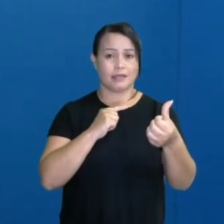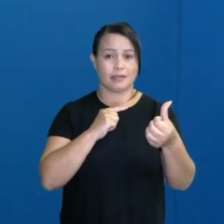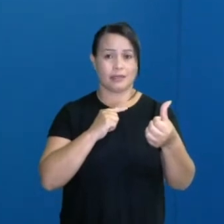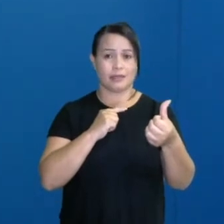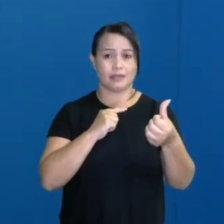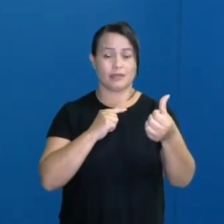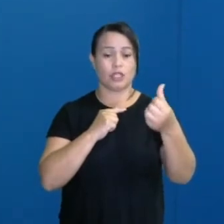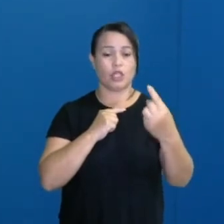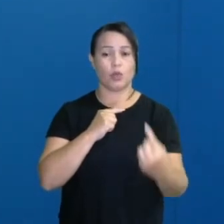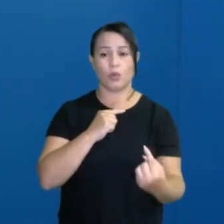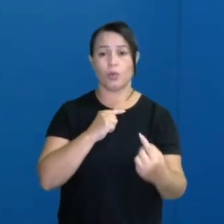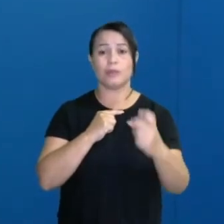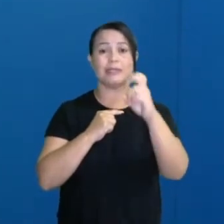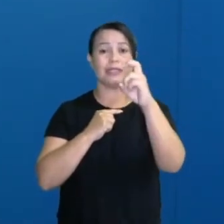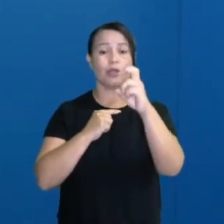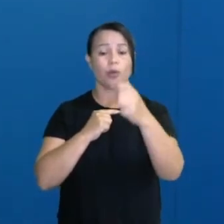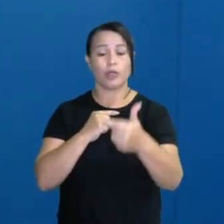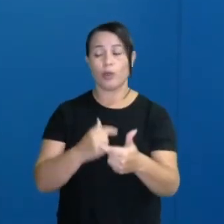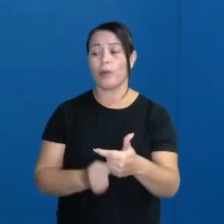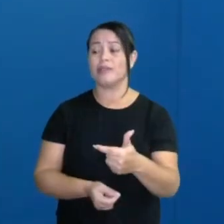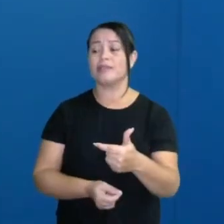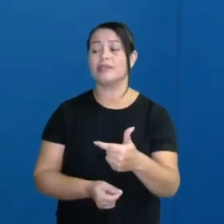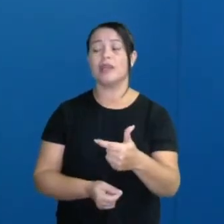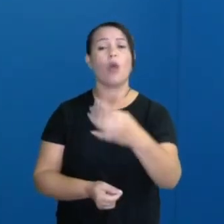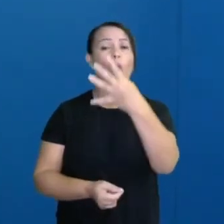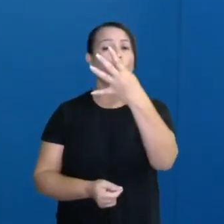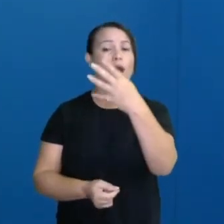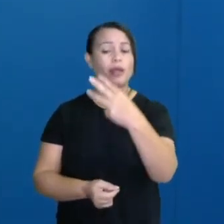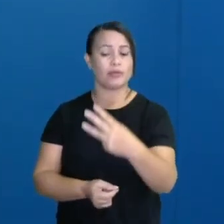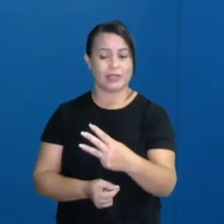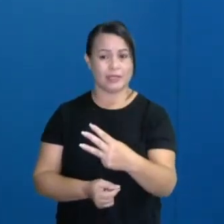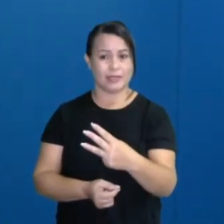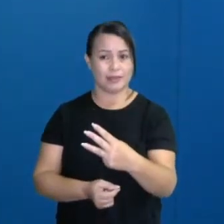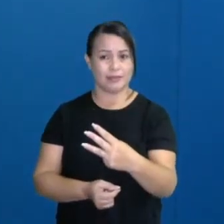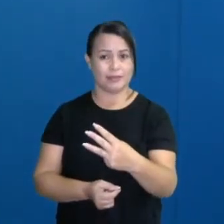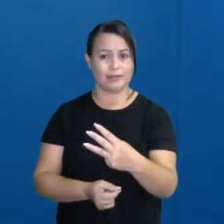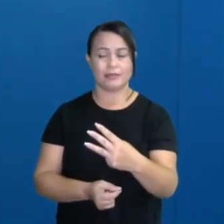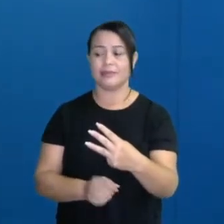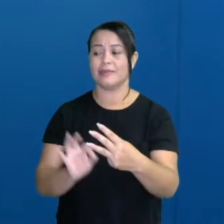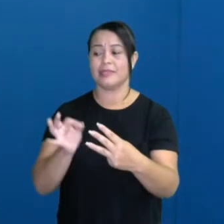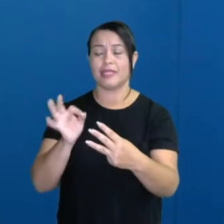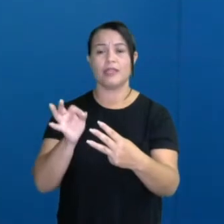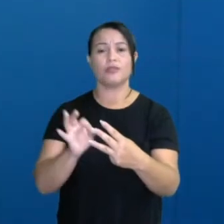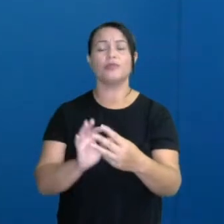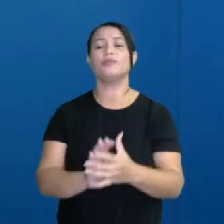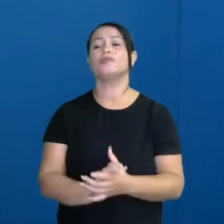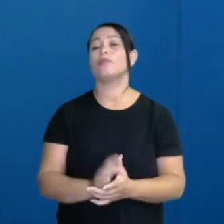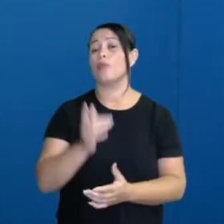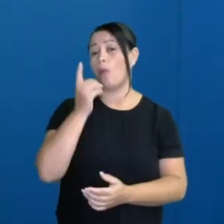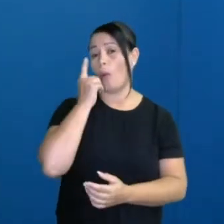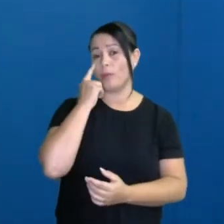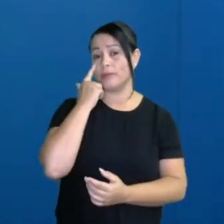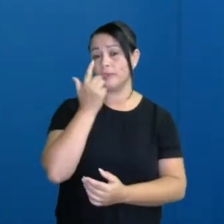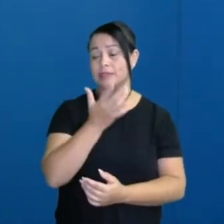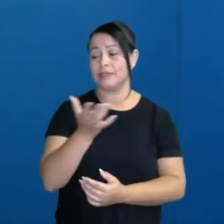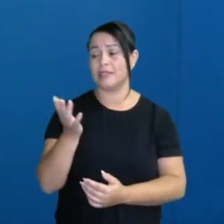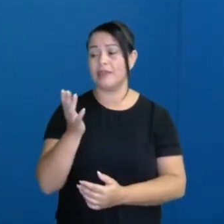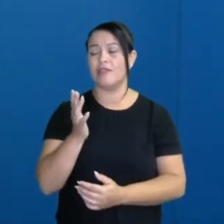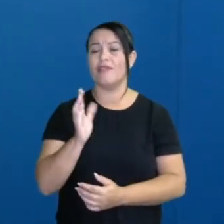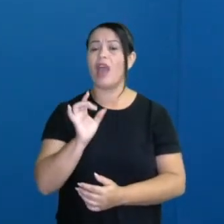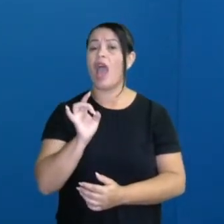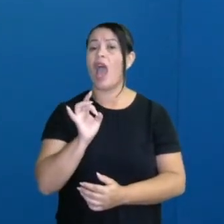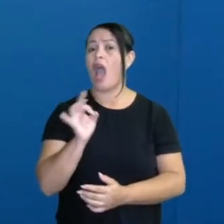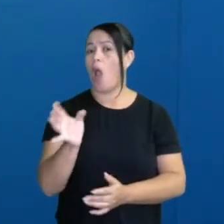1, 5, 2, 4 e 3, tá? Então, vamos apenas